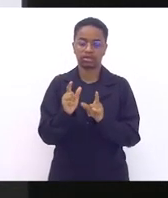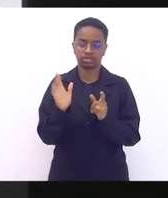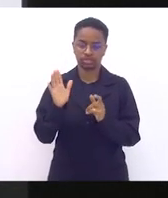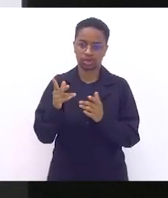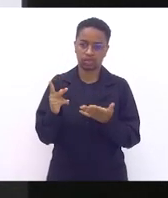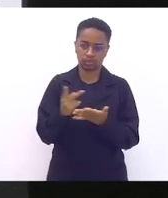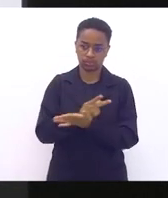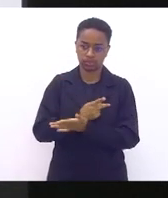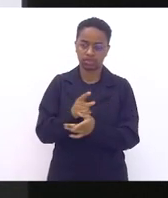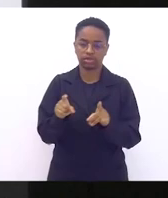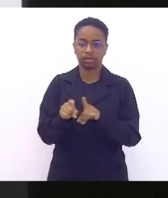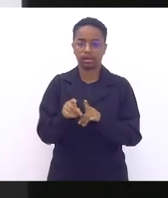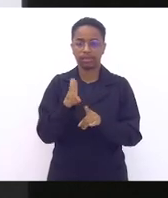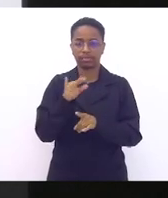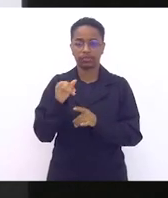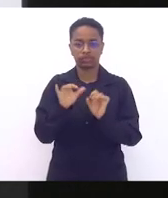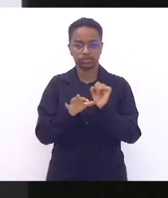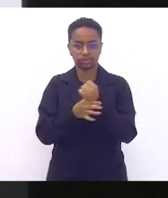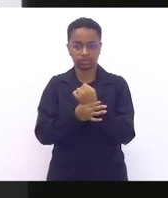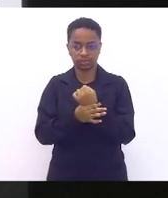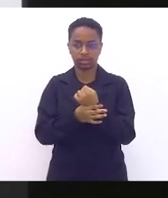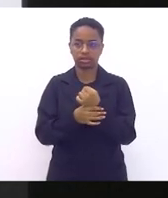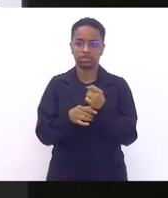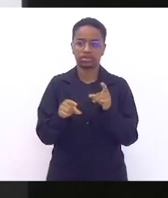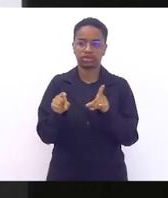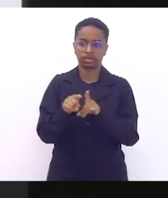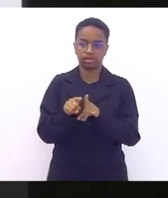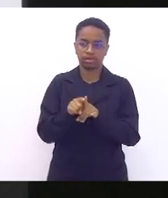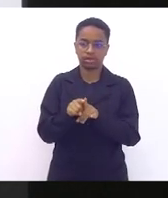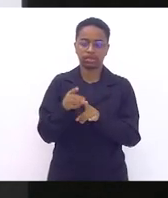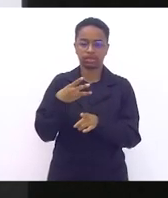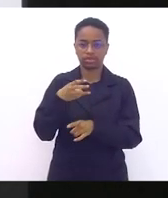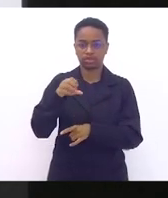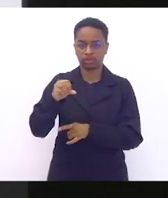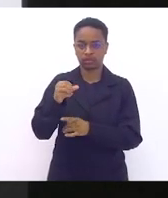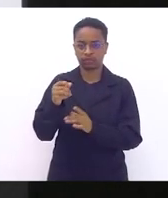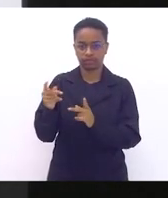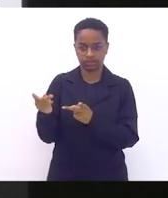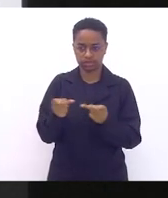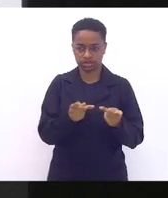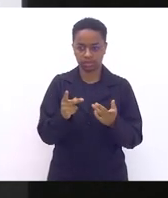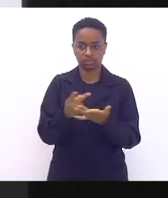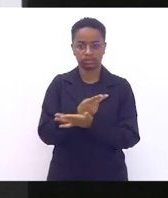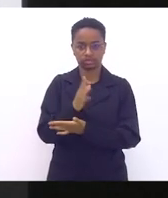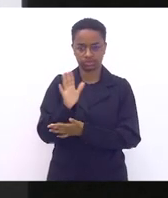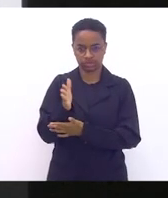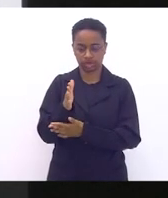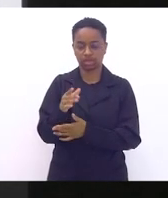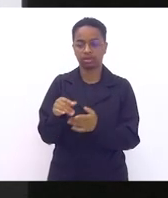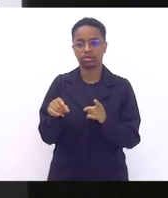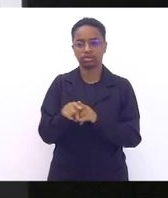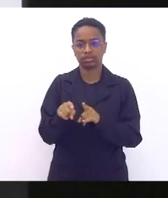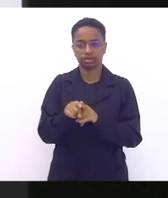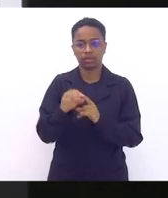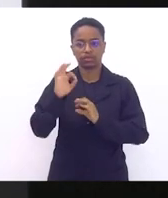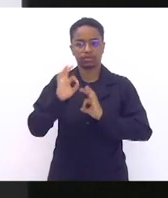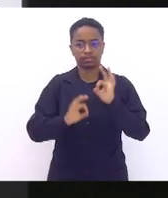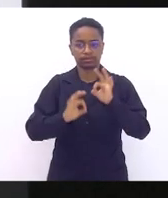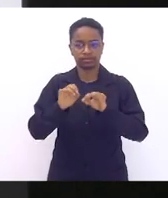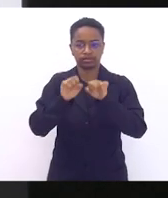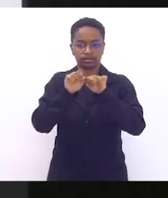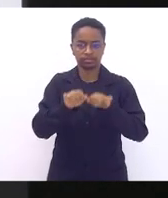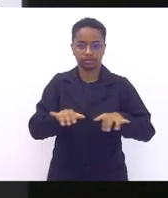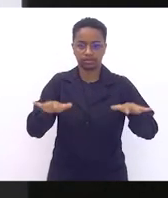realizada, biossegurança em unidade de referência, 39 visitas já foram realizadas, também está em andamento, a organização e expansão da